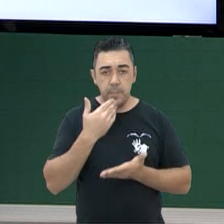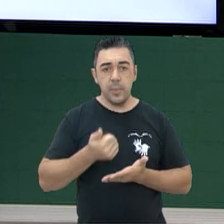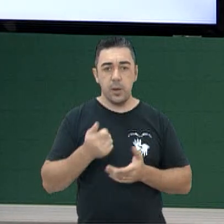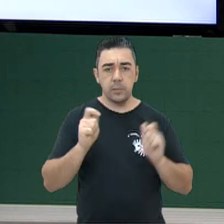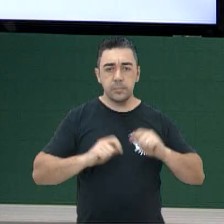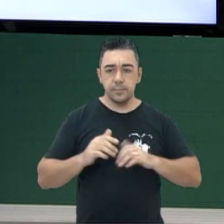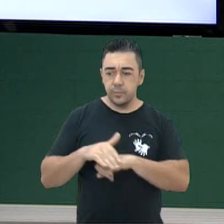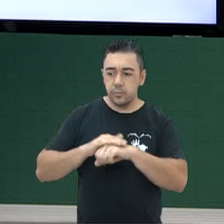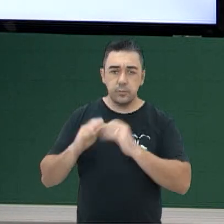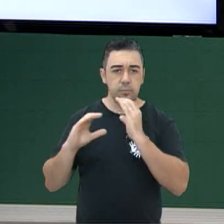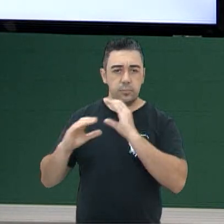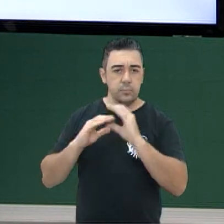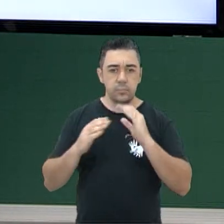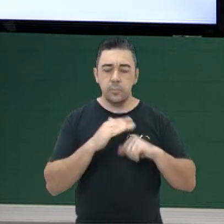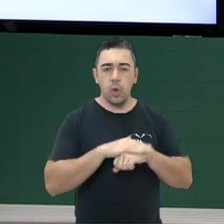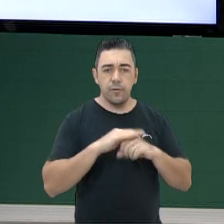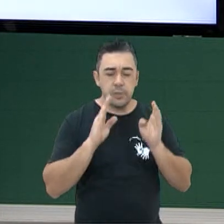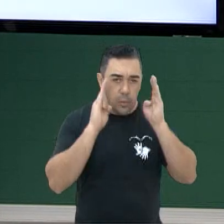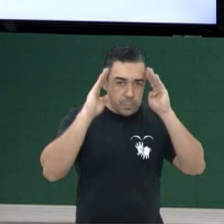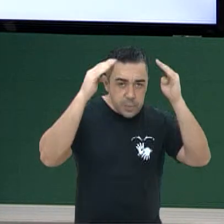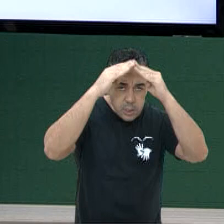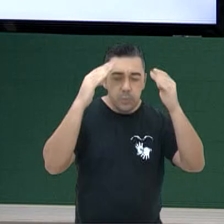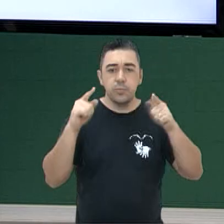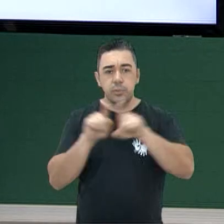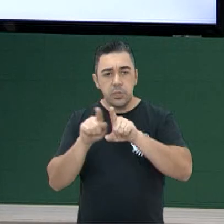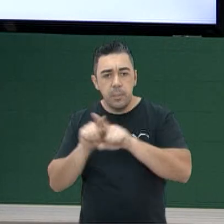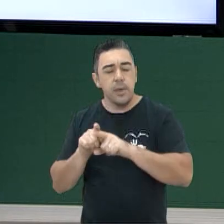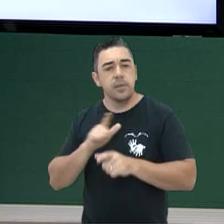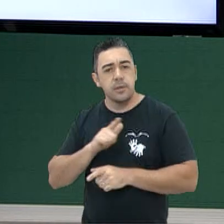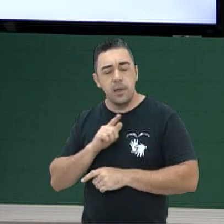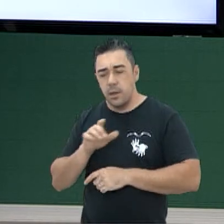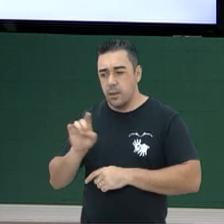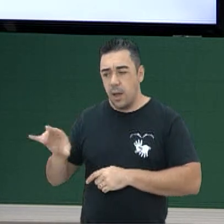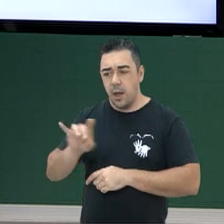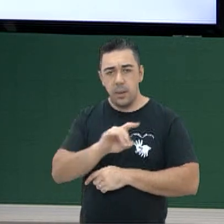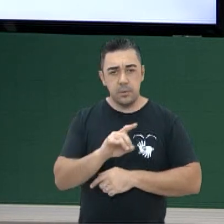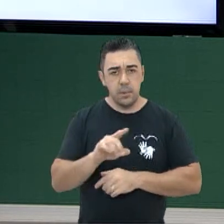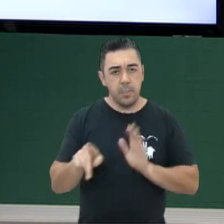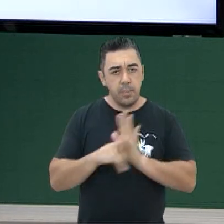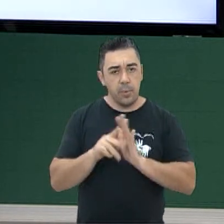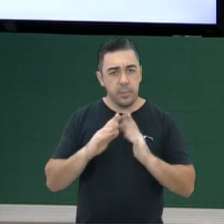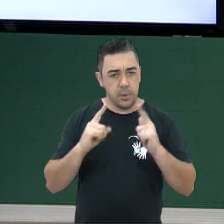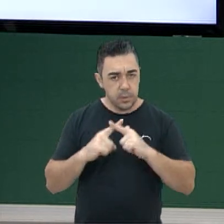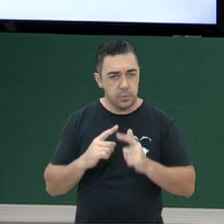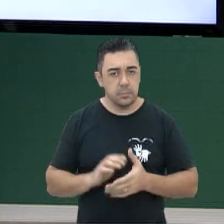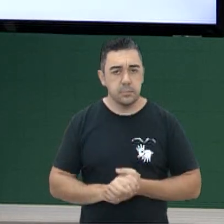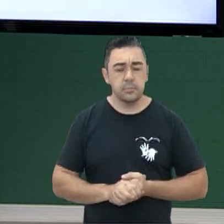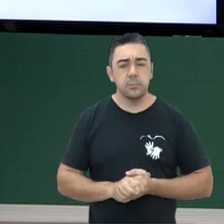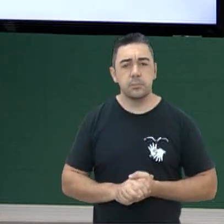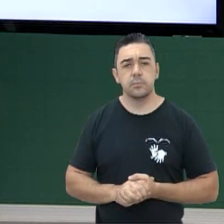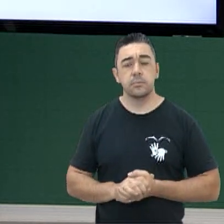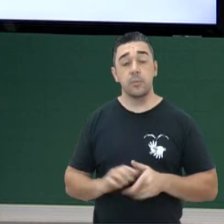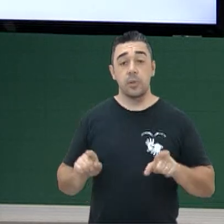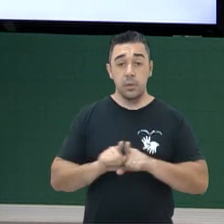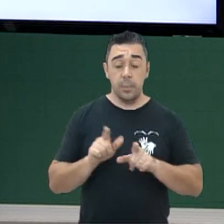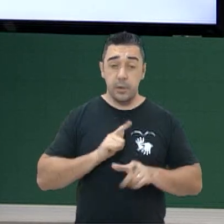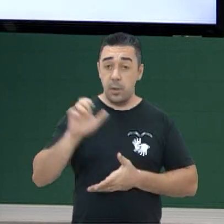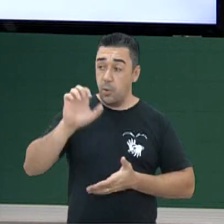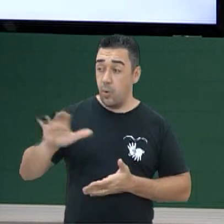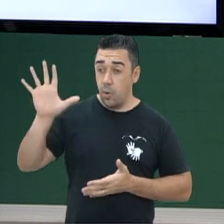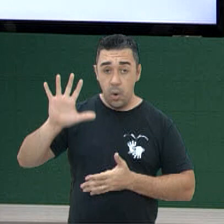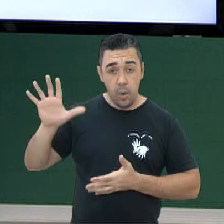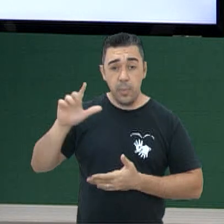poder conversar diretamente com um bispo, um cardeal, que são os homens letrados da igreja. Tá? Temos uma Europa